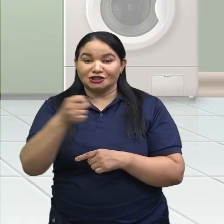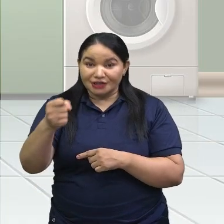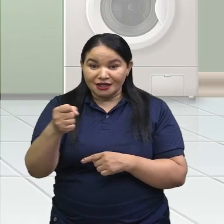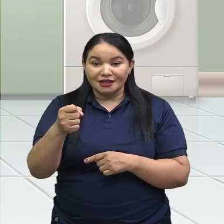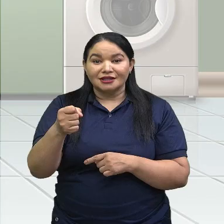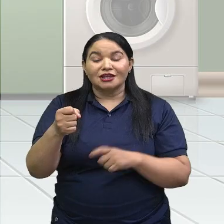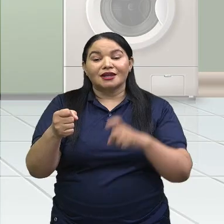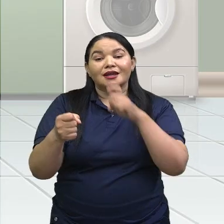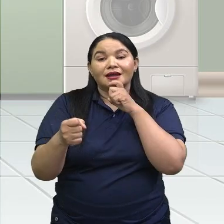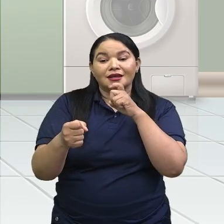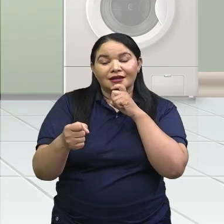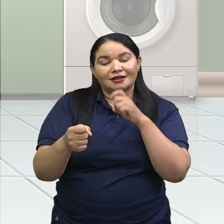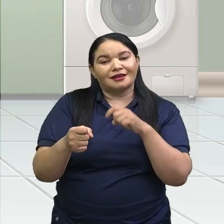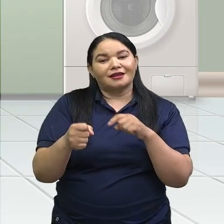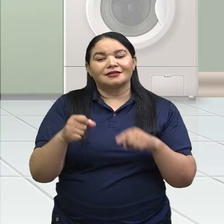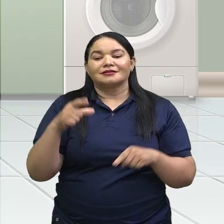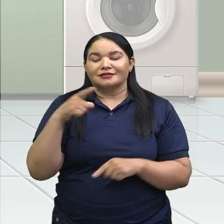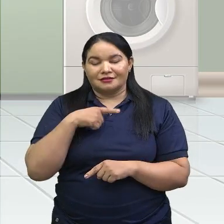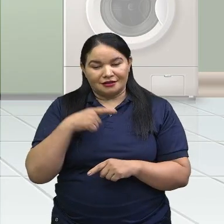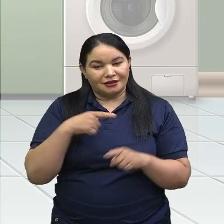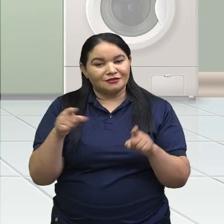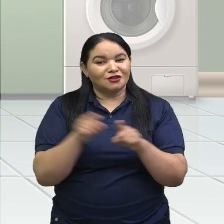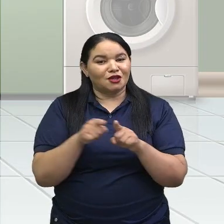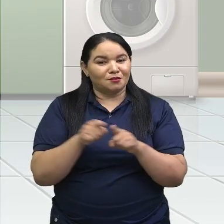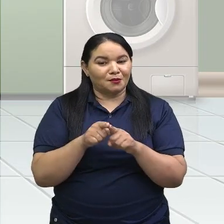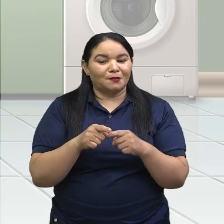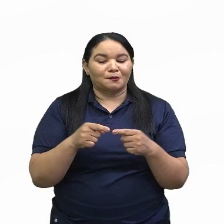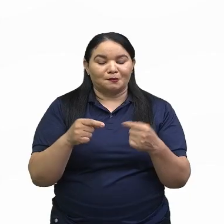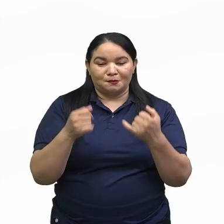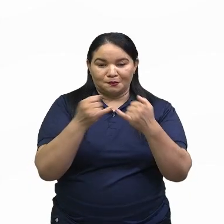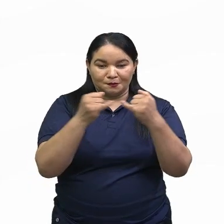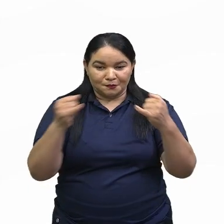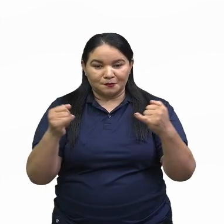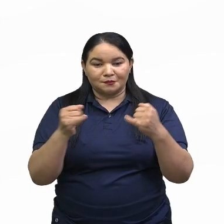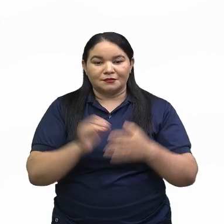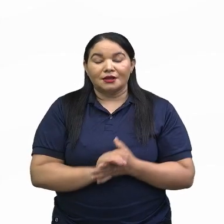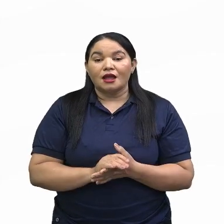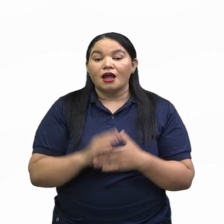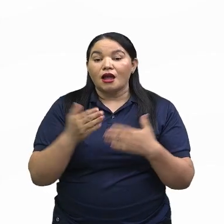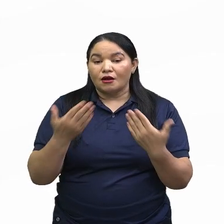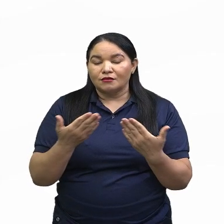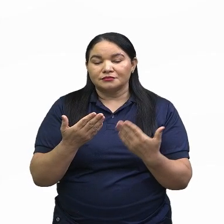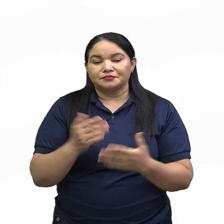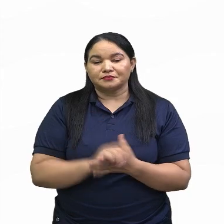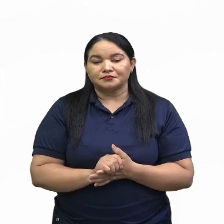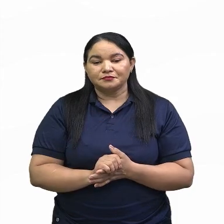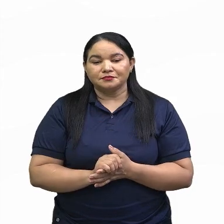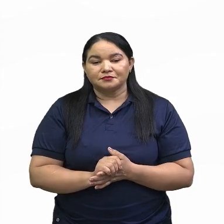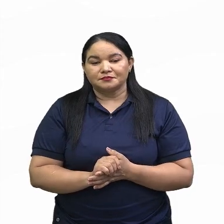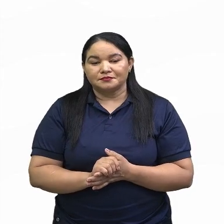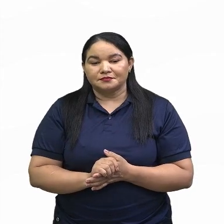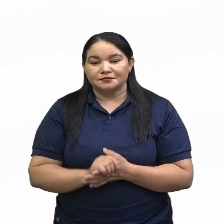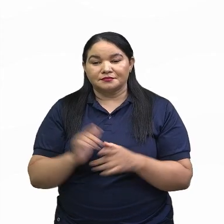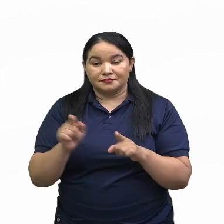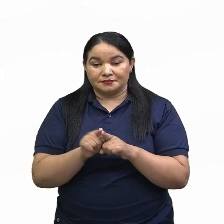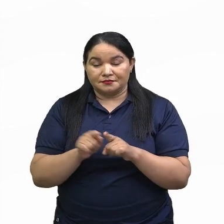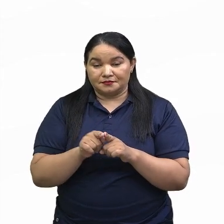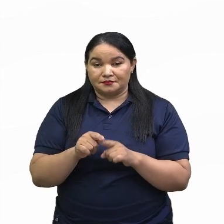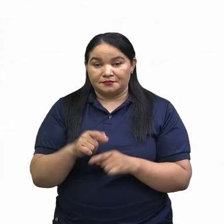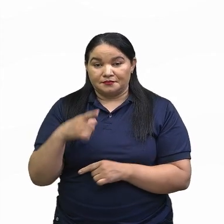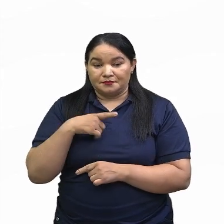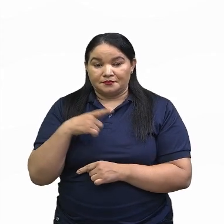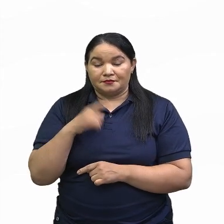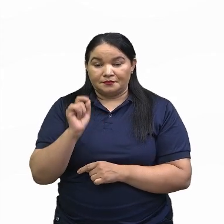que existe aí o circuito. Continuando, nós temos aí os circuitos elétricos. Esses circuitos,